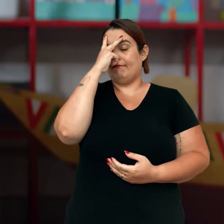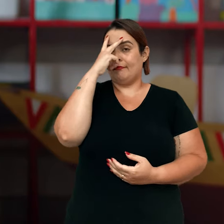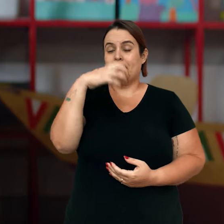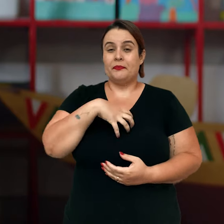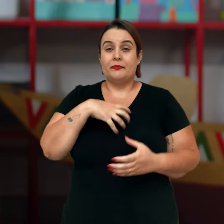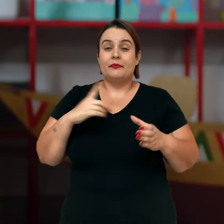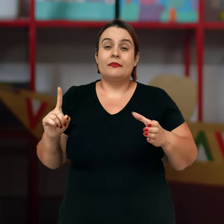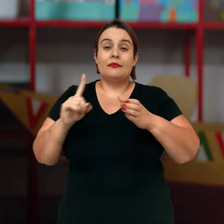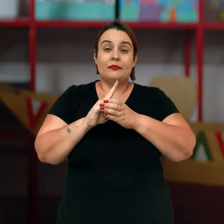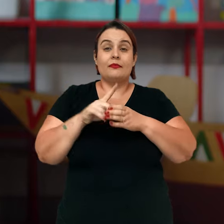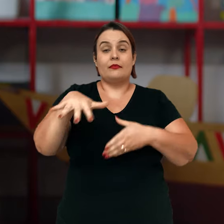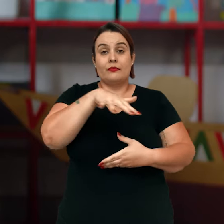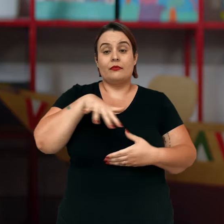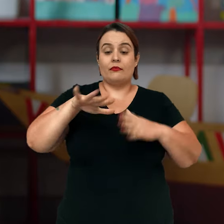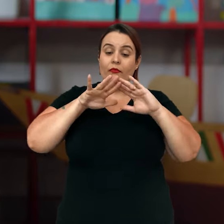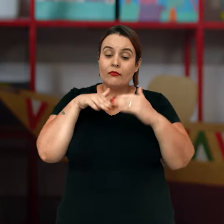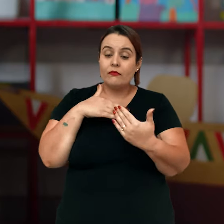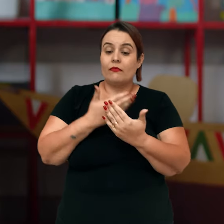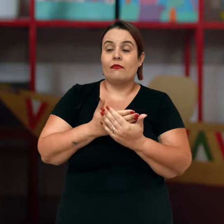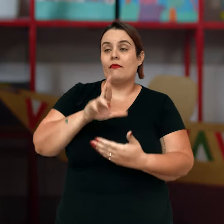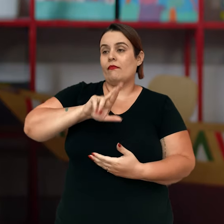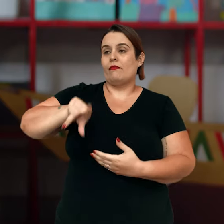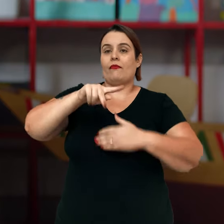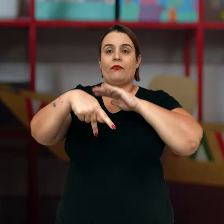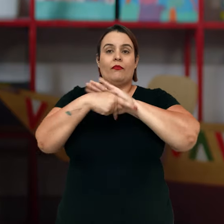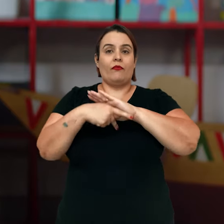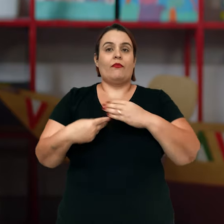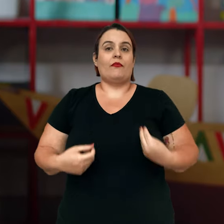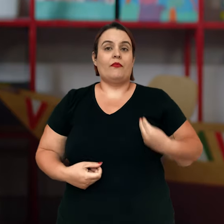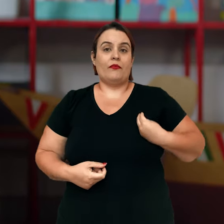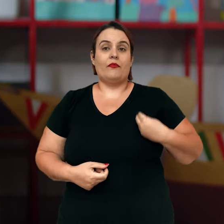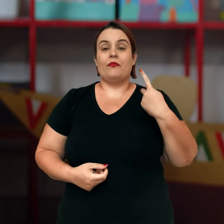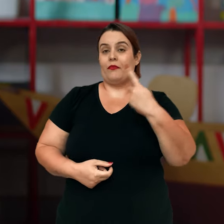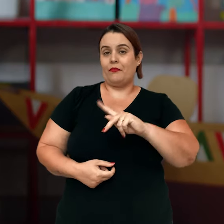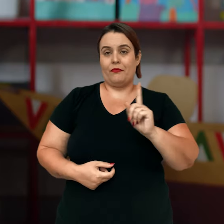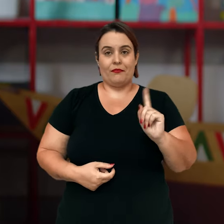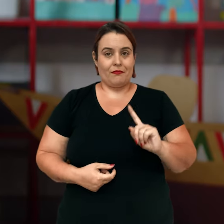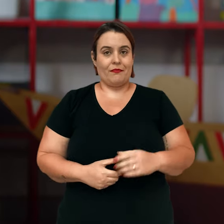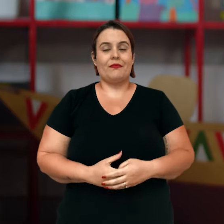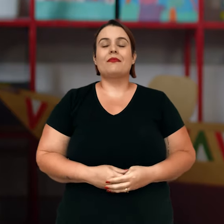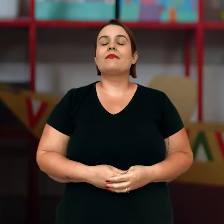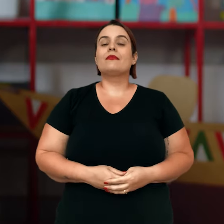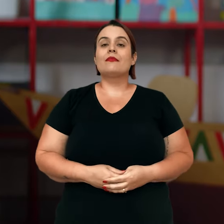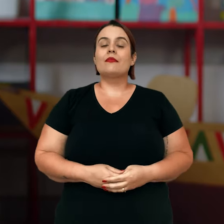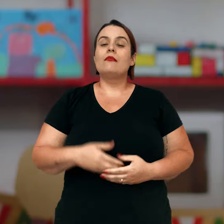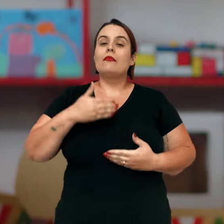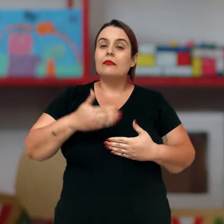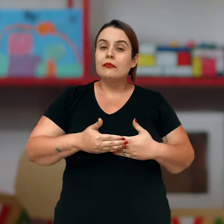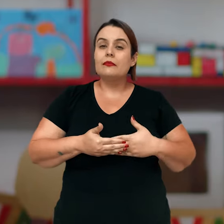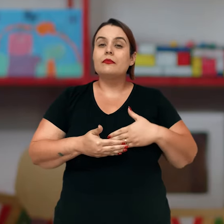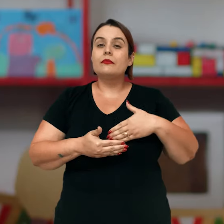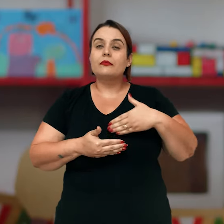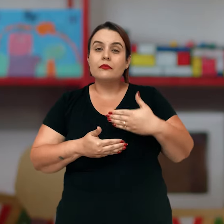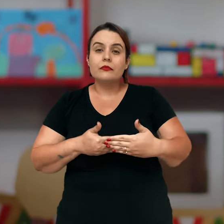para se sentir parte de um espaço escolar, que não fez parte da vida dele em grande medida, né?